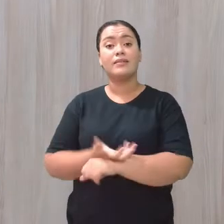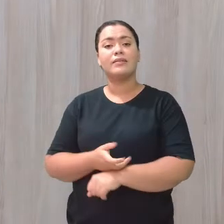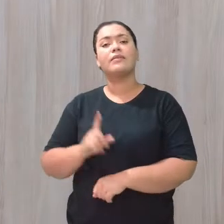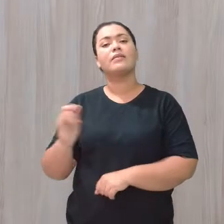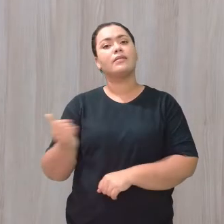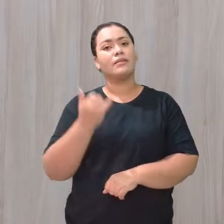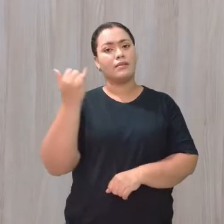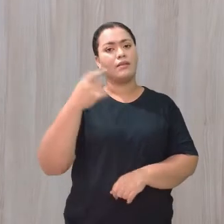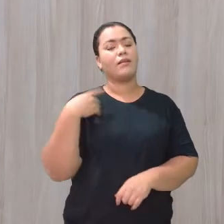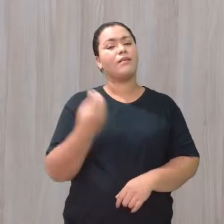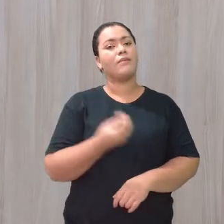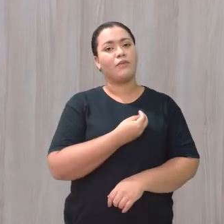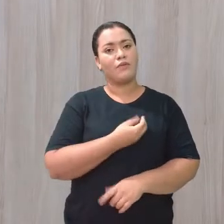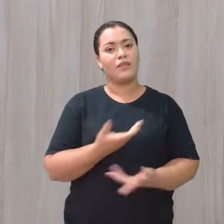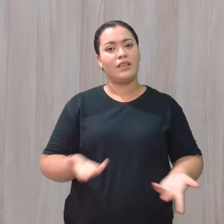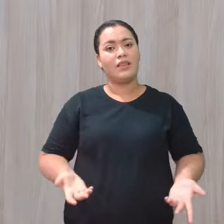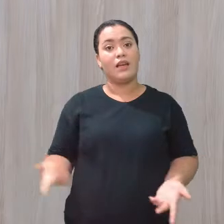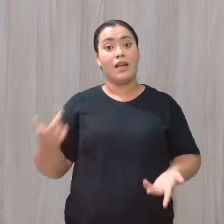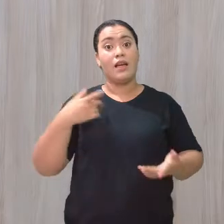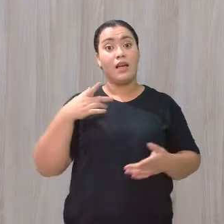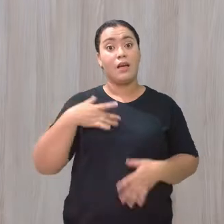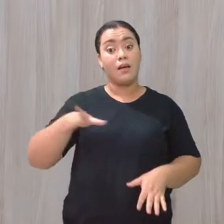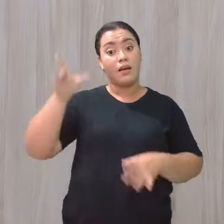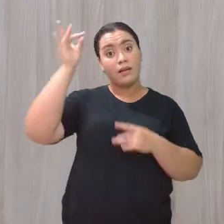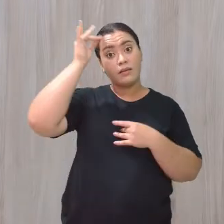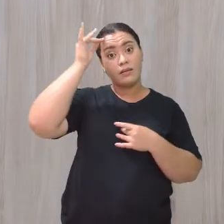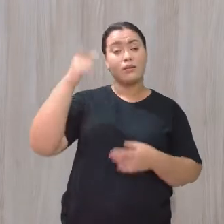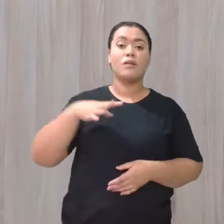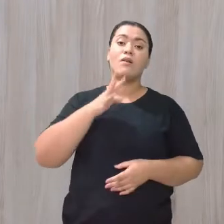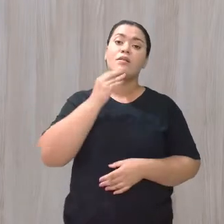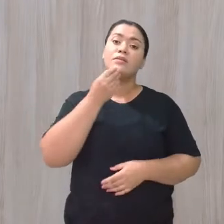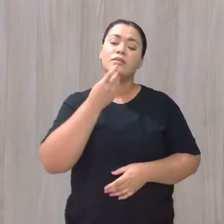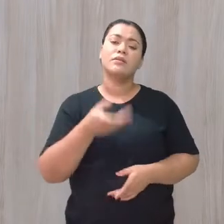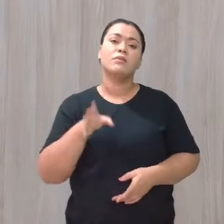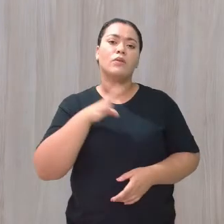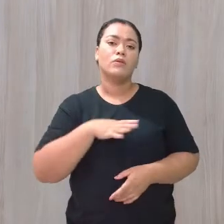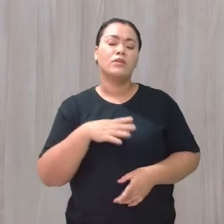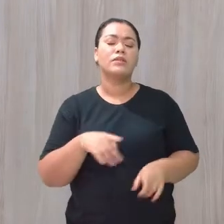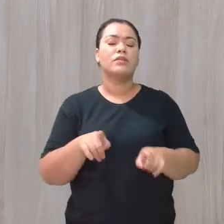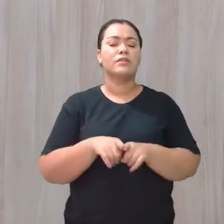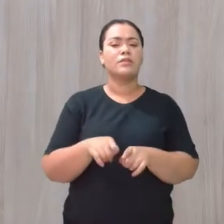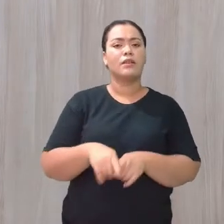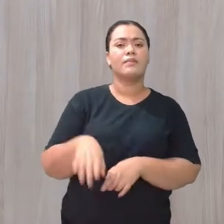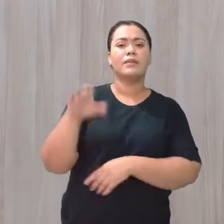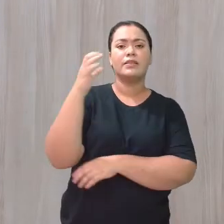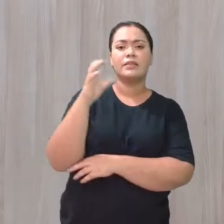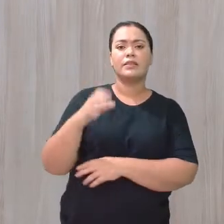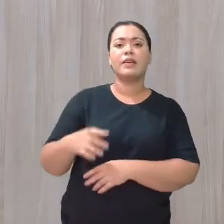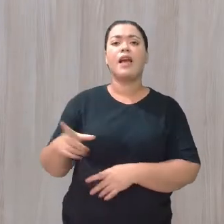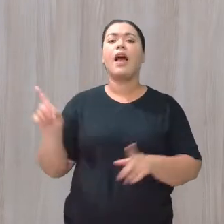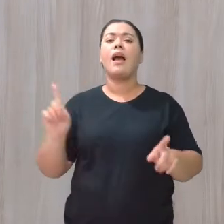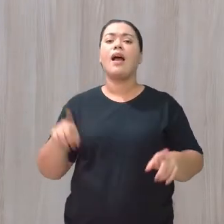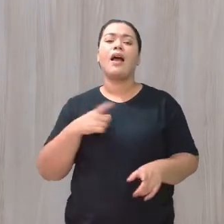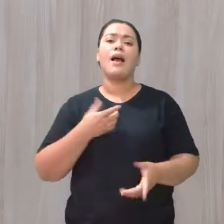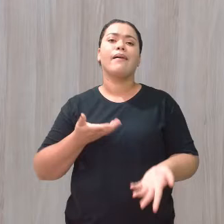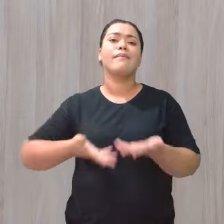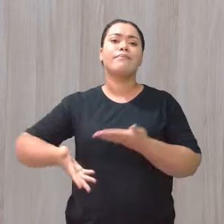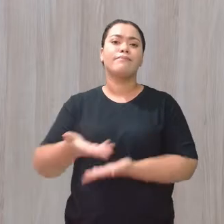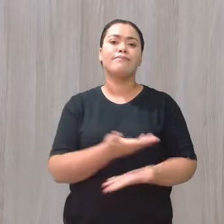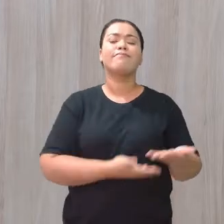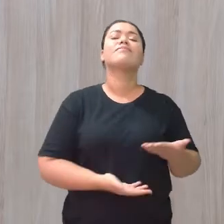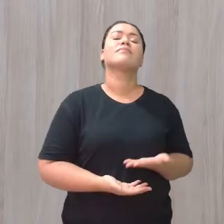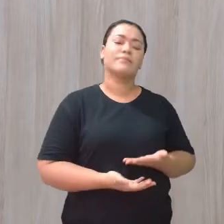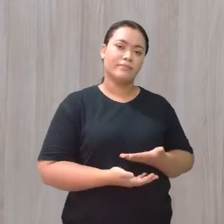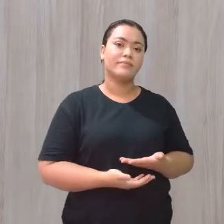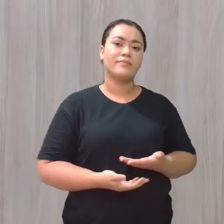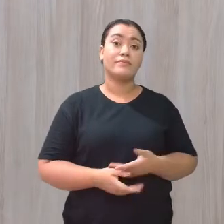importante para a nossa vida. Então, eu adquiro conhecimento em língua portuguesa, eu posso trabalhar ciências em língua portuguesa, ter essa interdisciplinaridade.